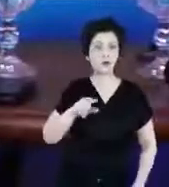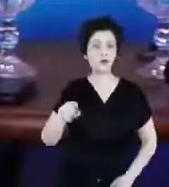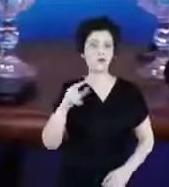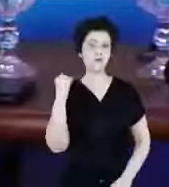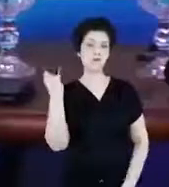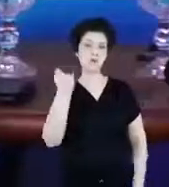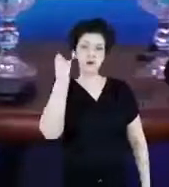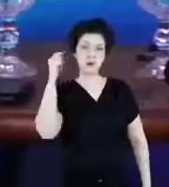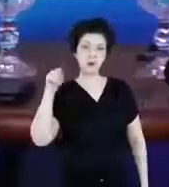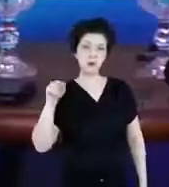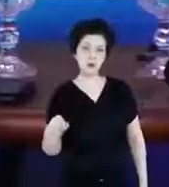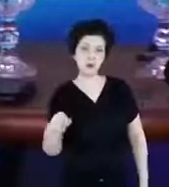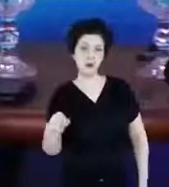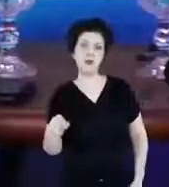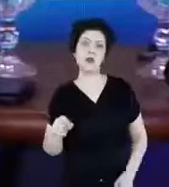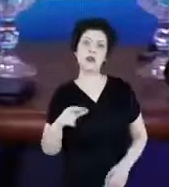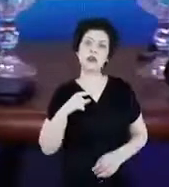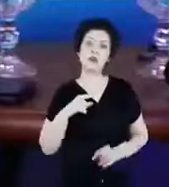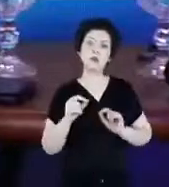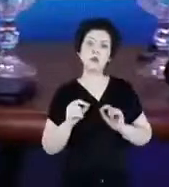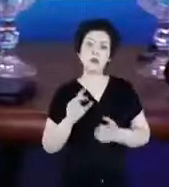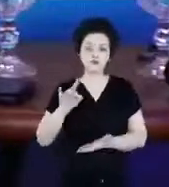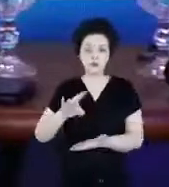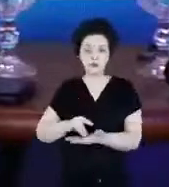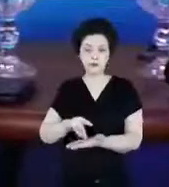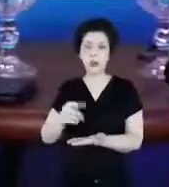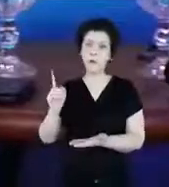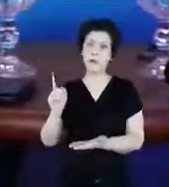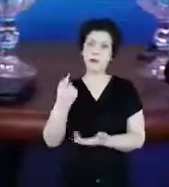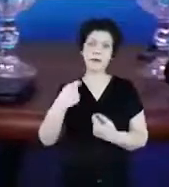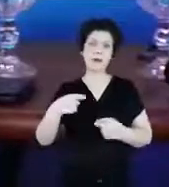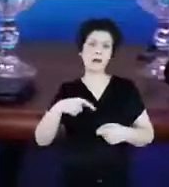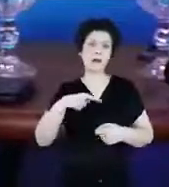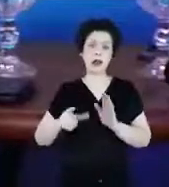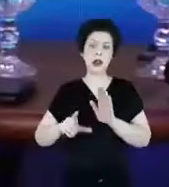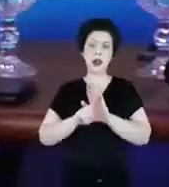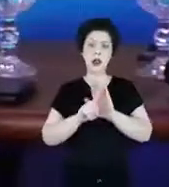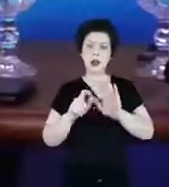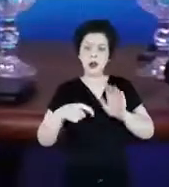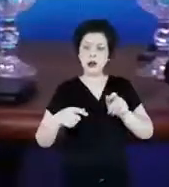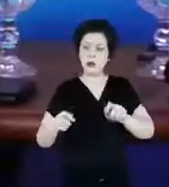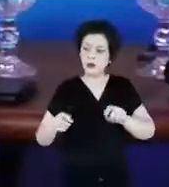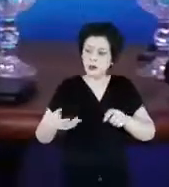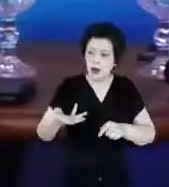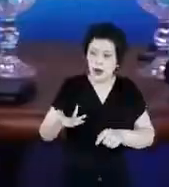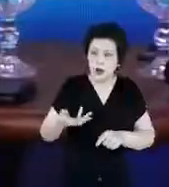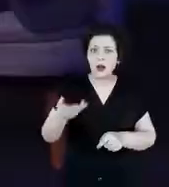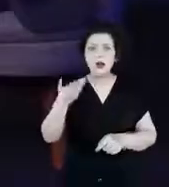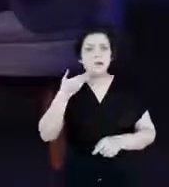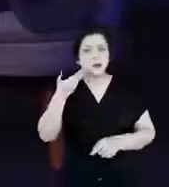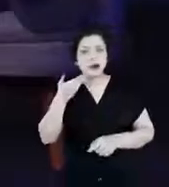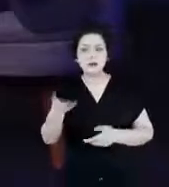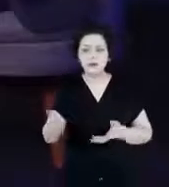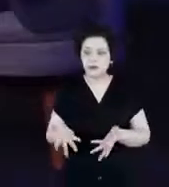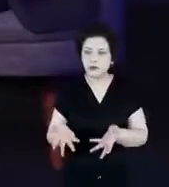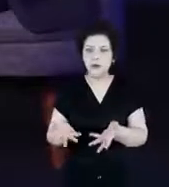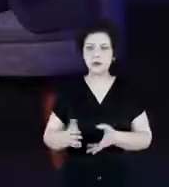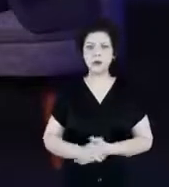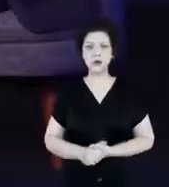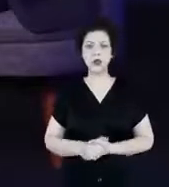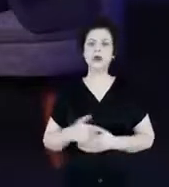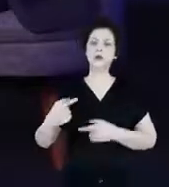importante e a gente só vai ter a concretização disso se a gente tiver uma legislação capaz de agilizar essa demanda. Estamos também em